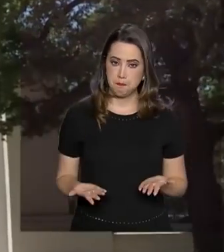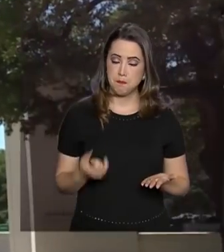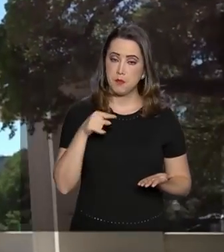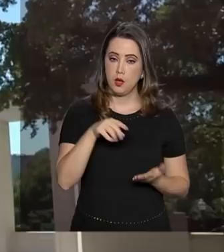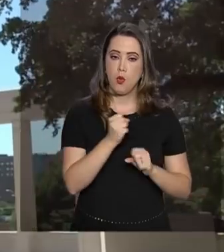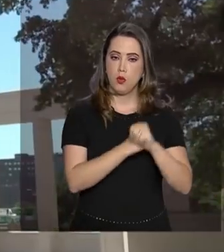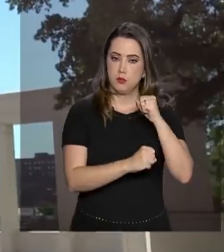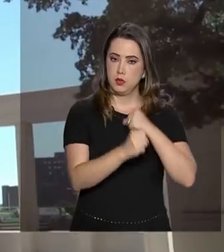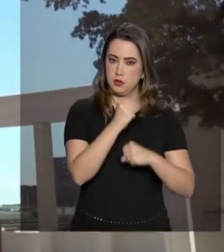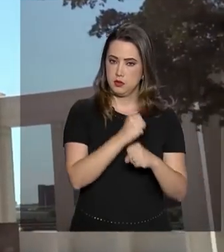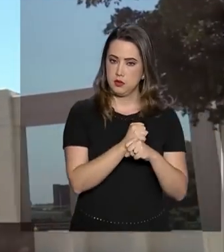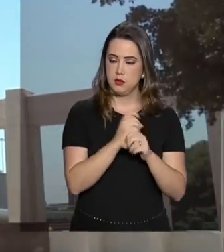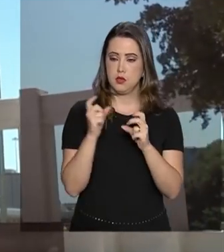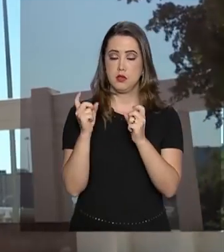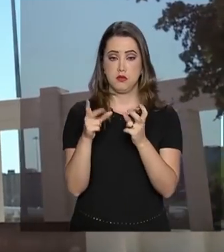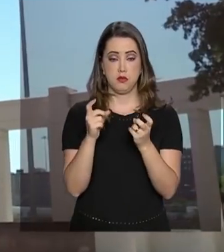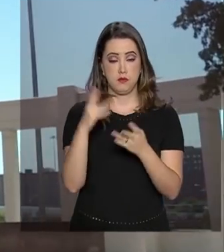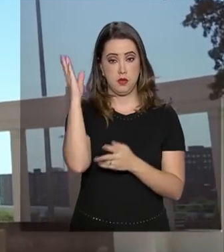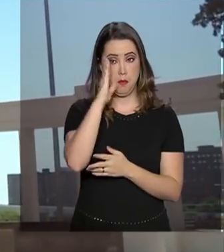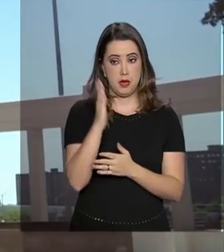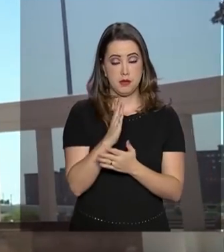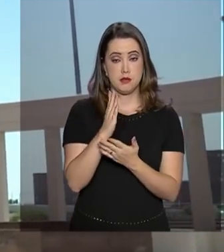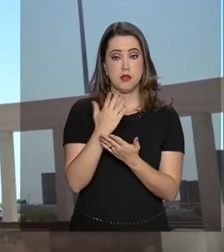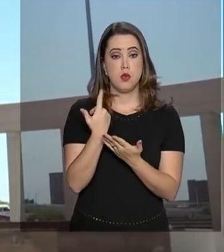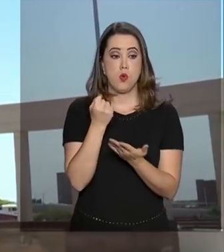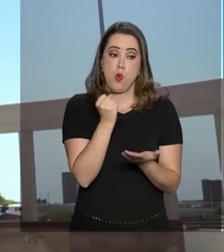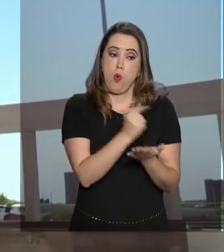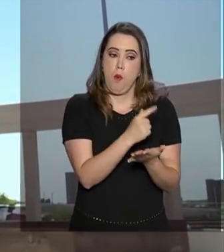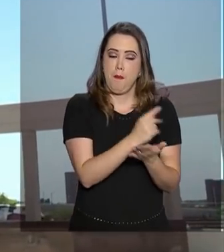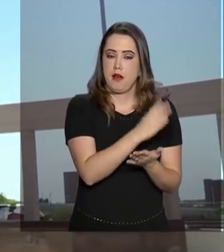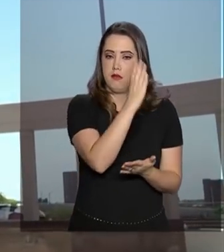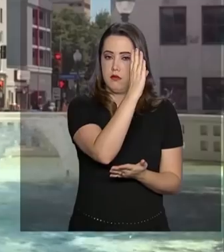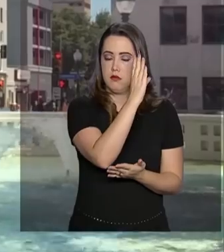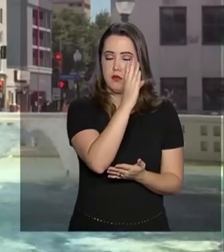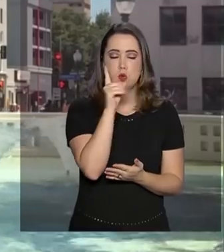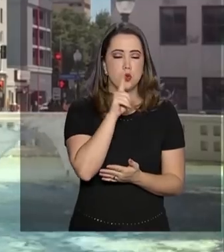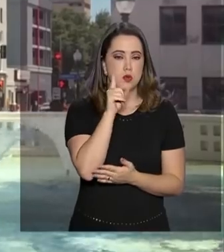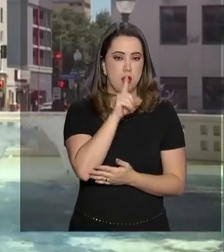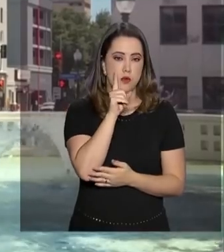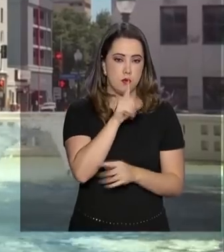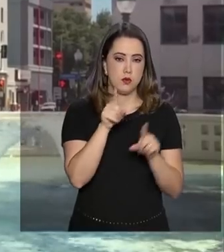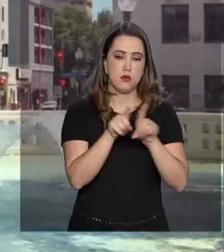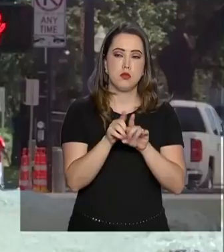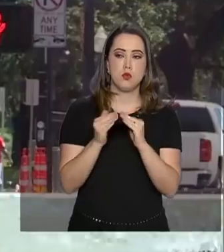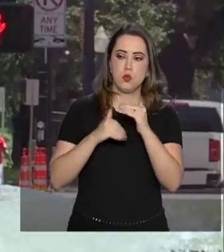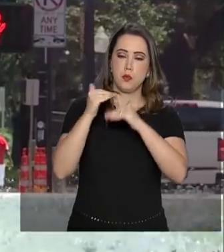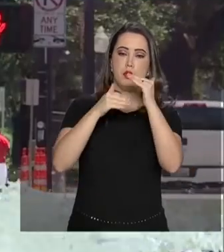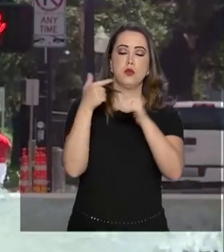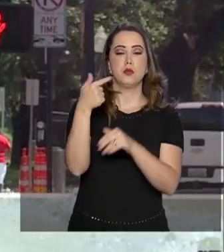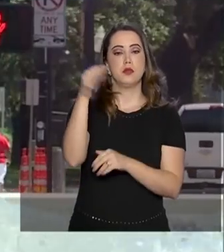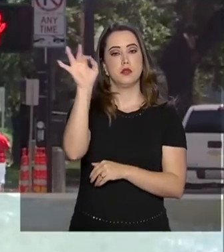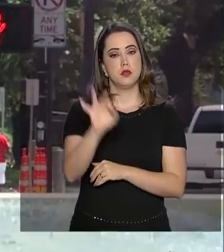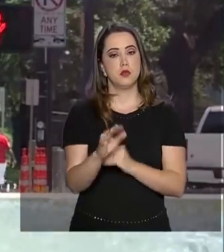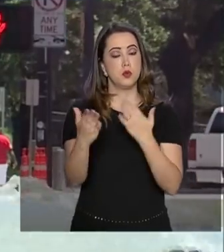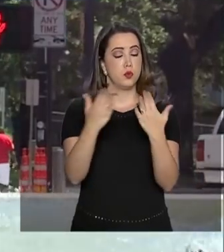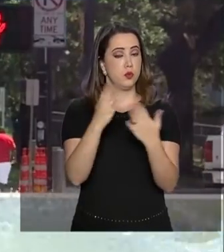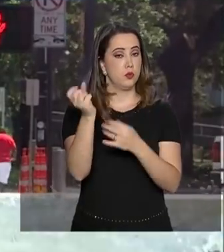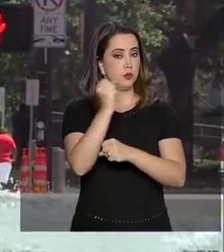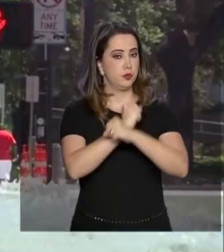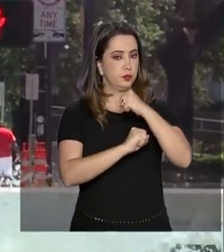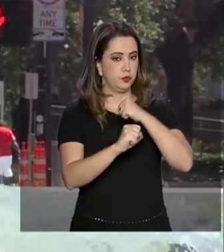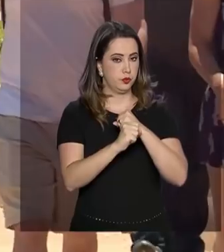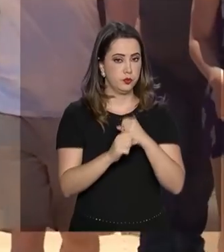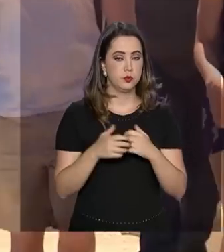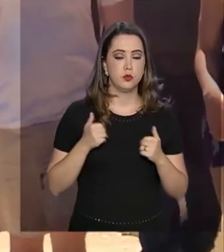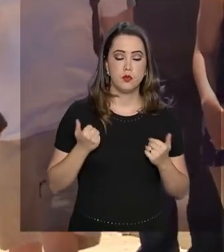as vendas do brasil para os estados unidos tiveram um aumento de 7% em relação a 2010